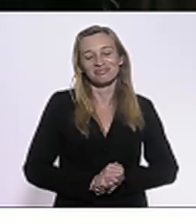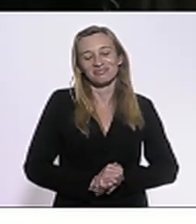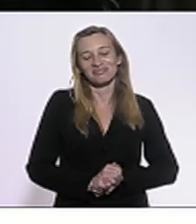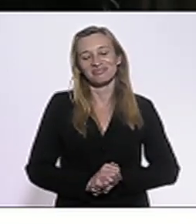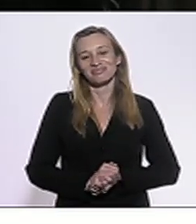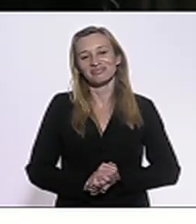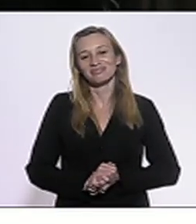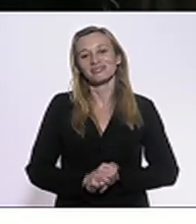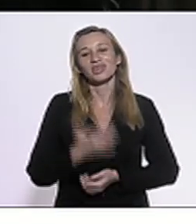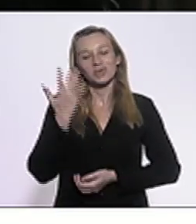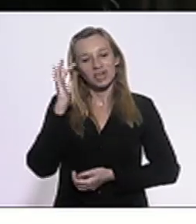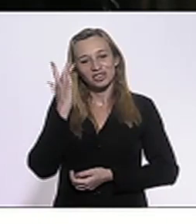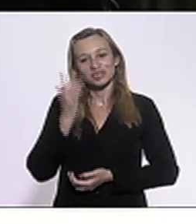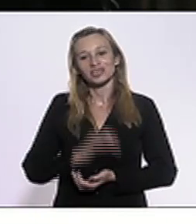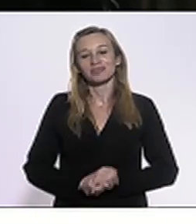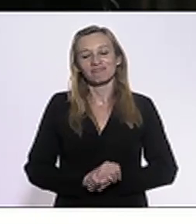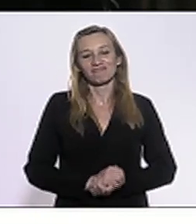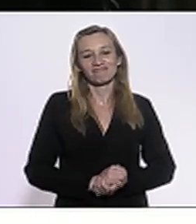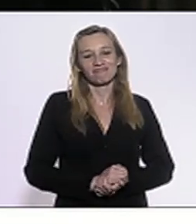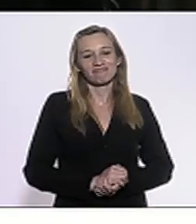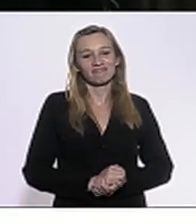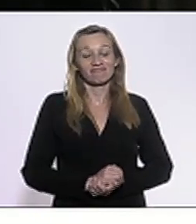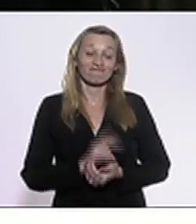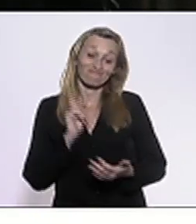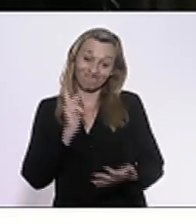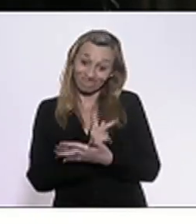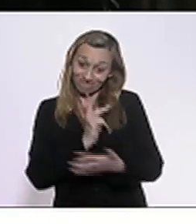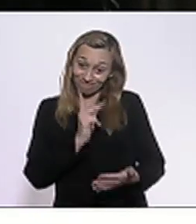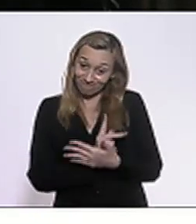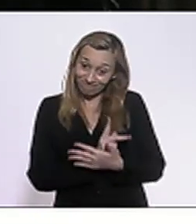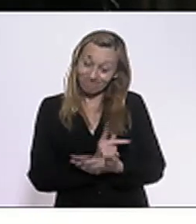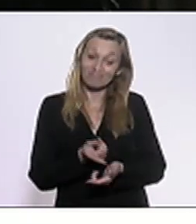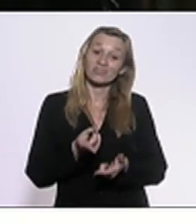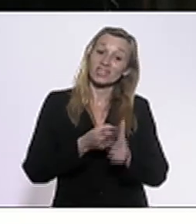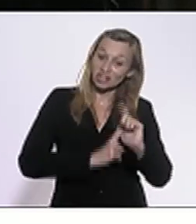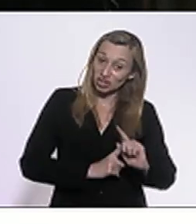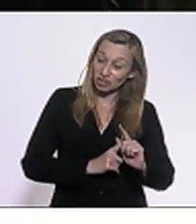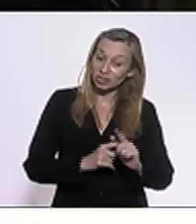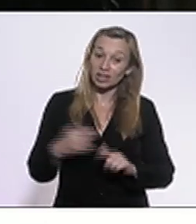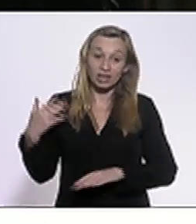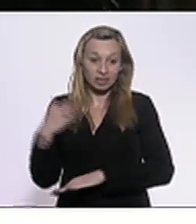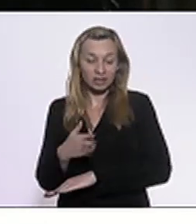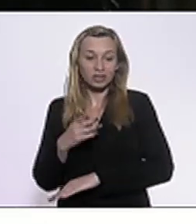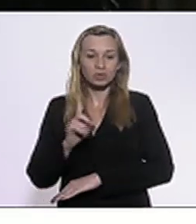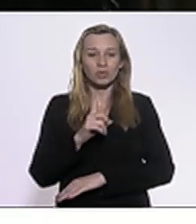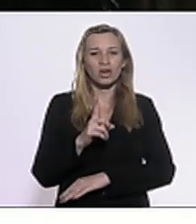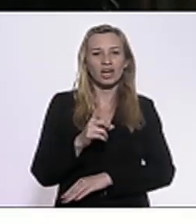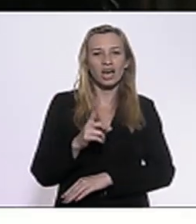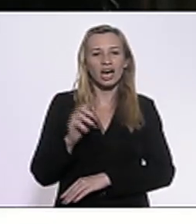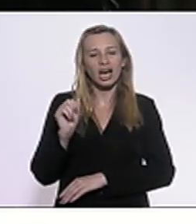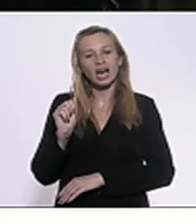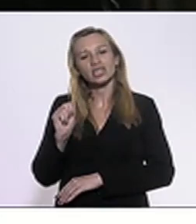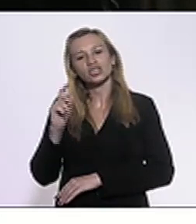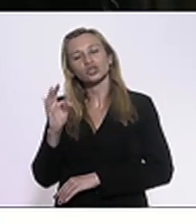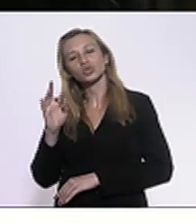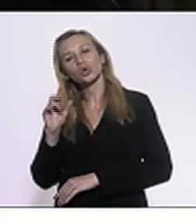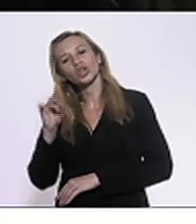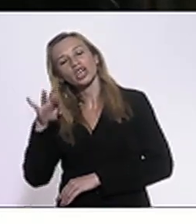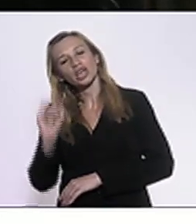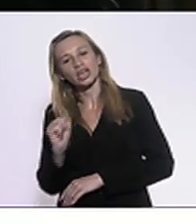que eu acho que está errado na dívida ativa, não é auditoria de valor, não, auditoria